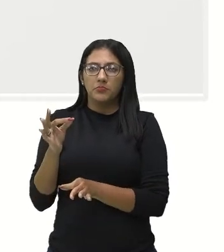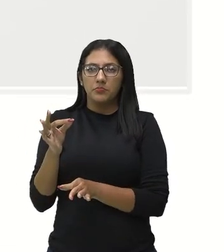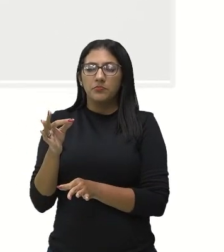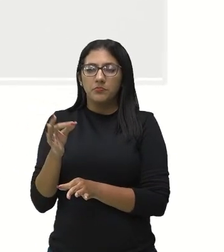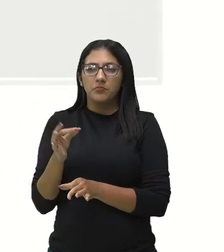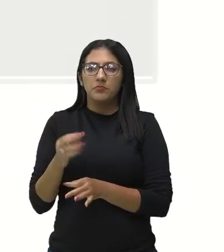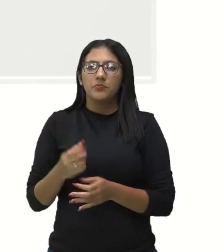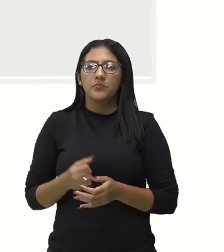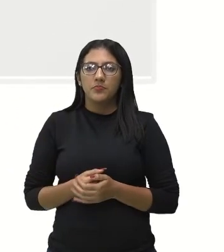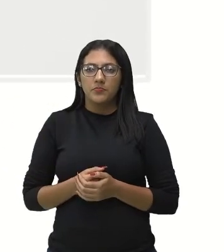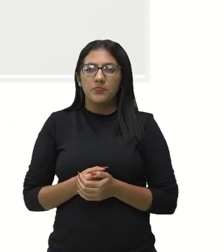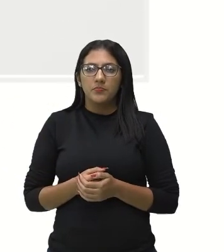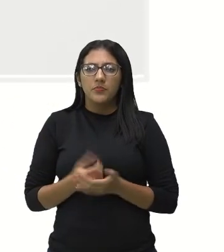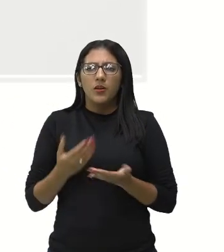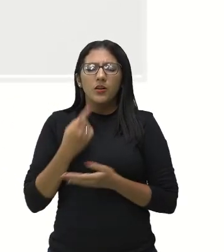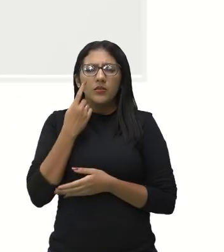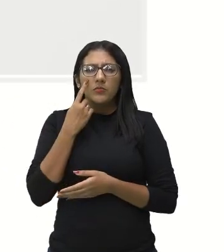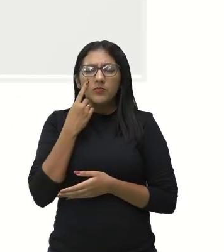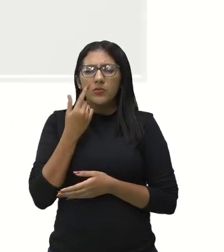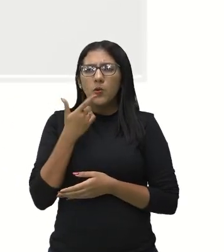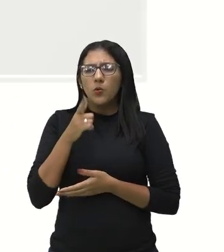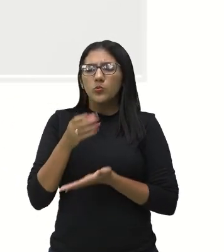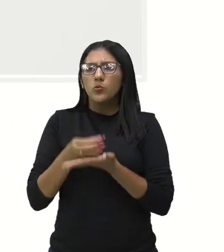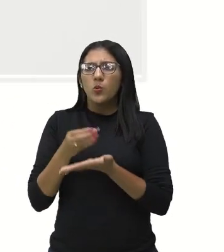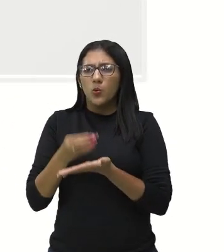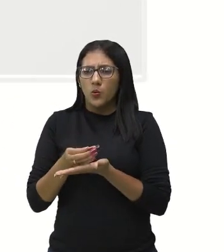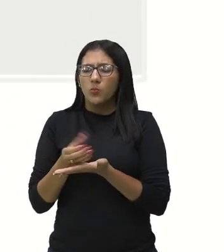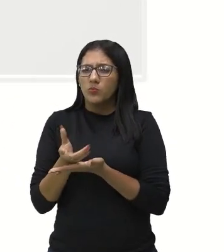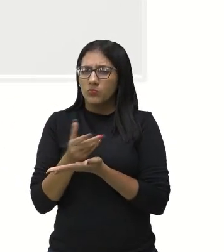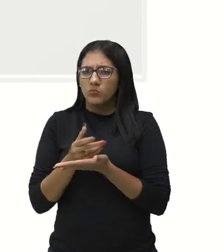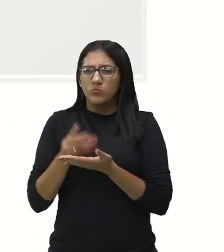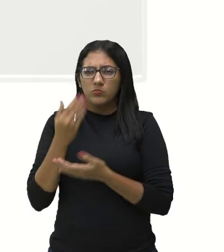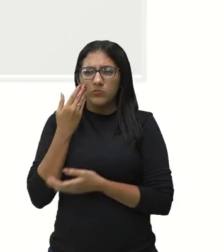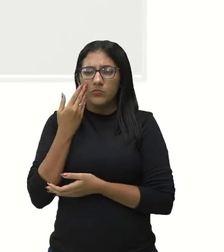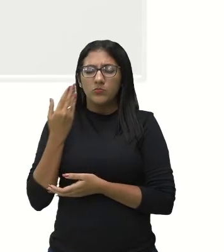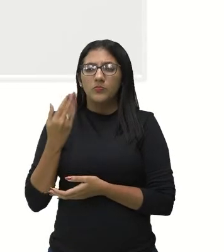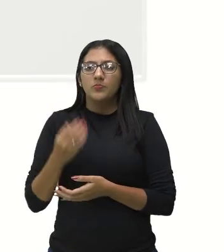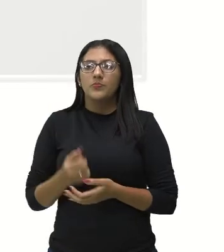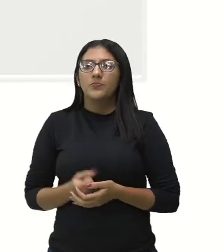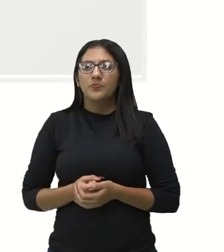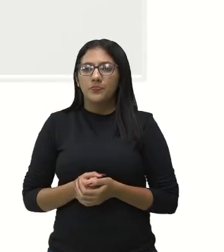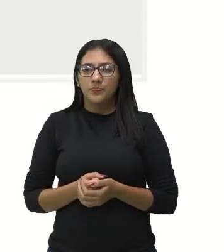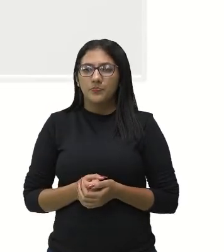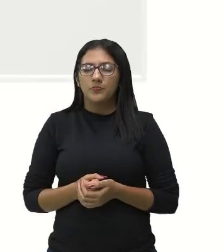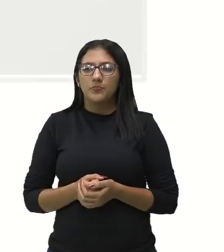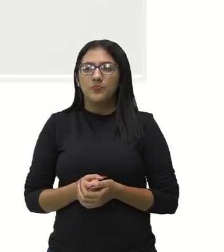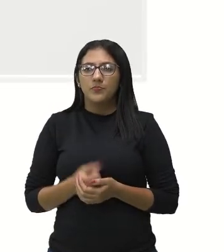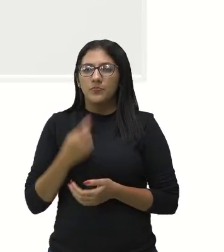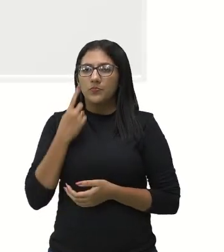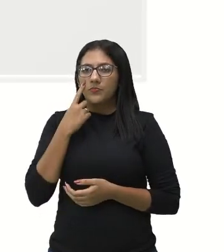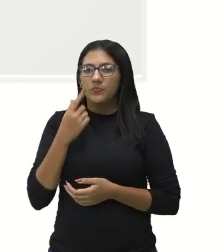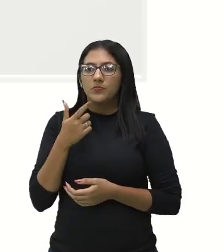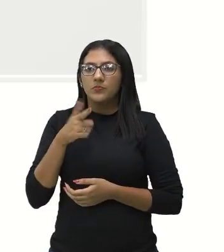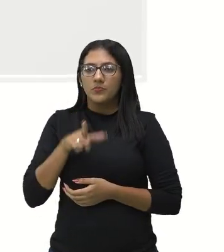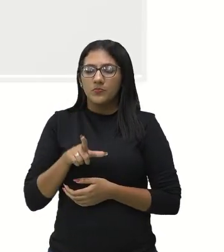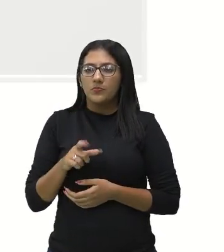3 centímetros de raio. Então vamos desenhar o copo verde agora. 3 centímetros de raio.